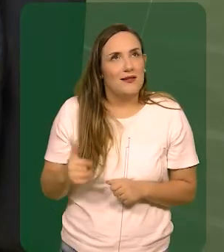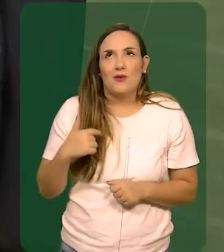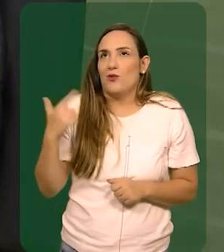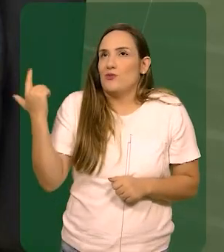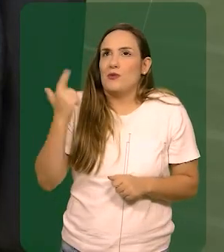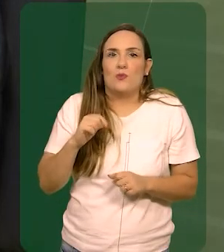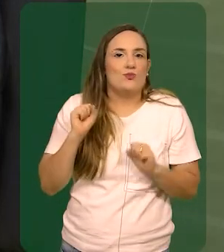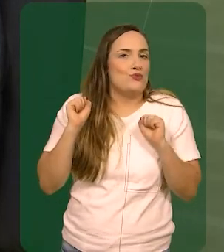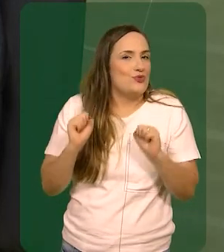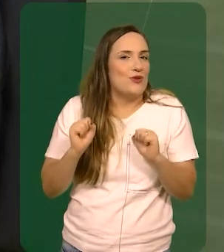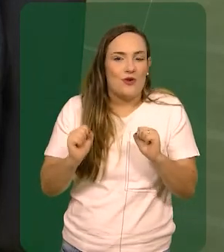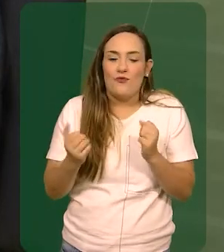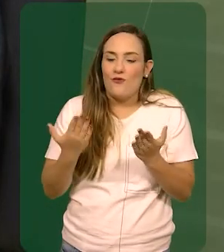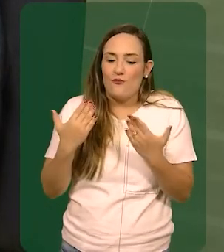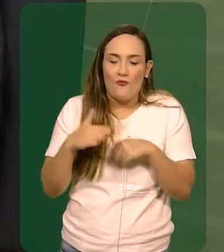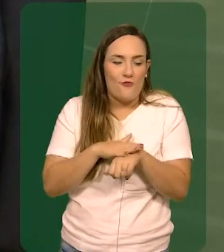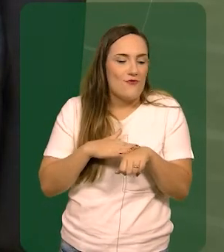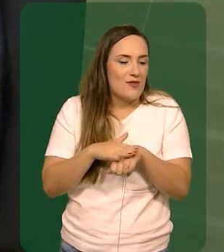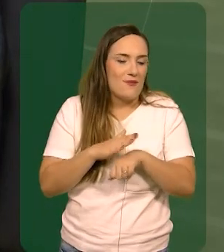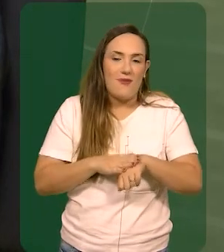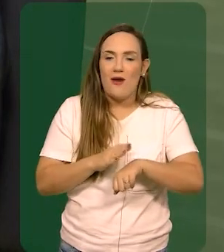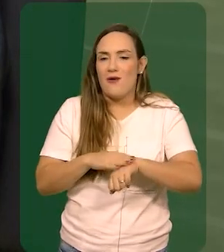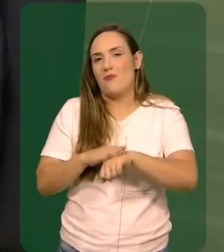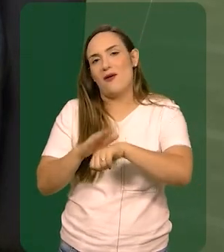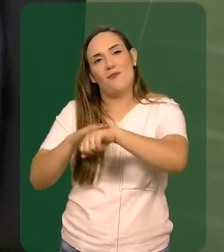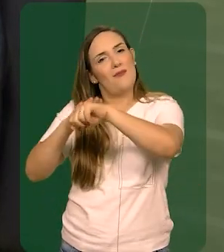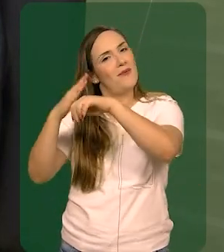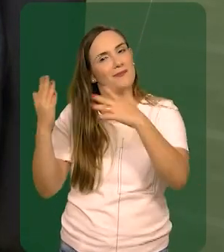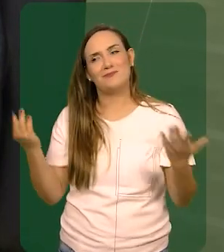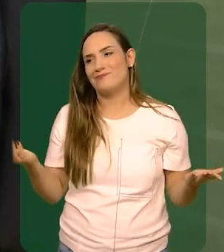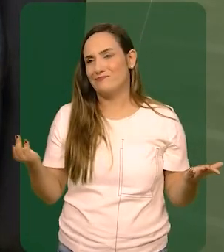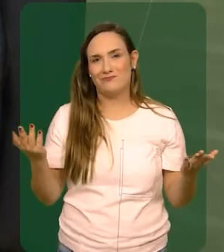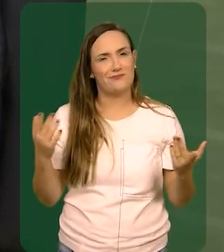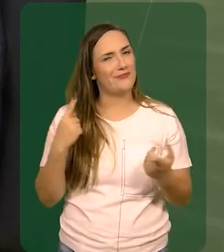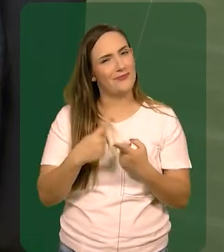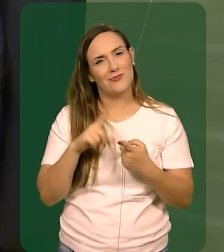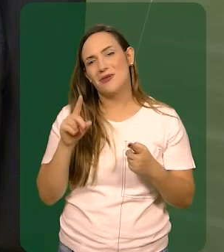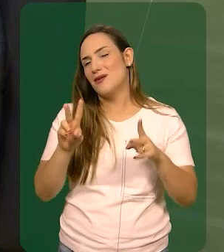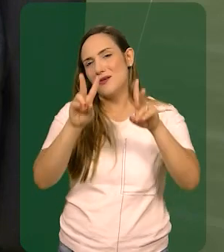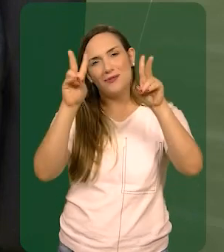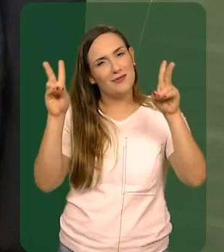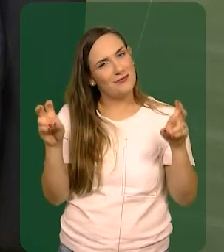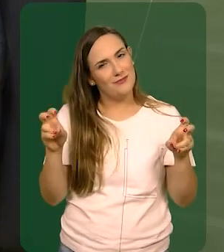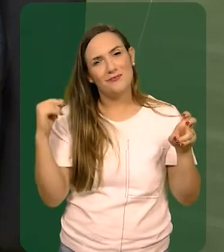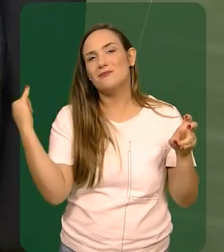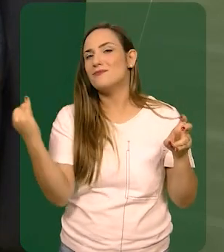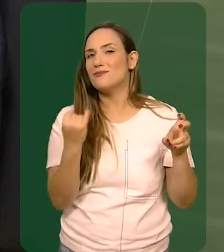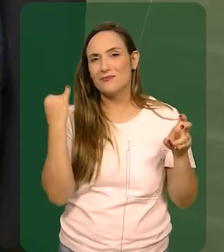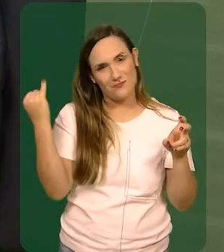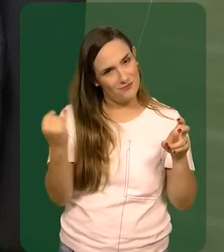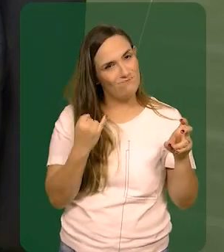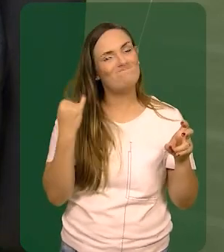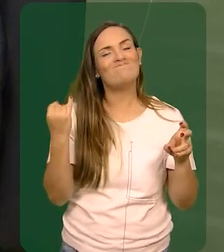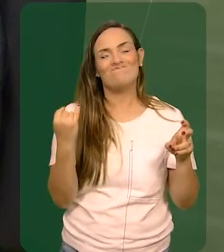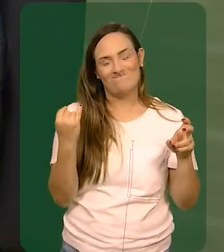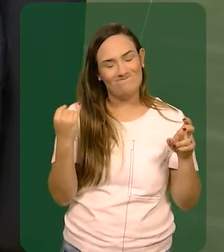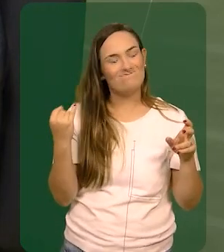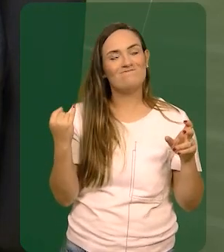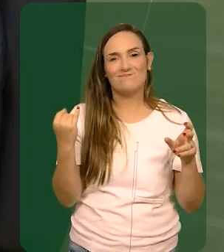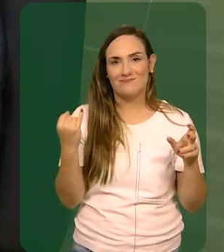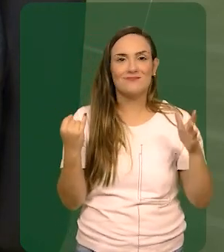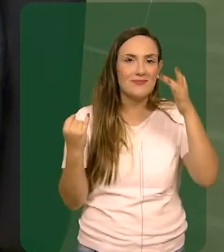Bom, nós ficaríamos aqui por muito tempo conversando, né? Porque é uma pauta